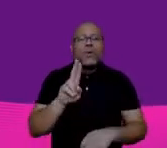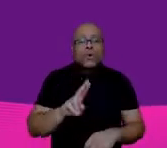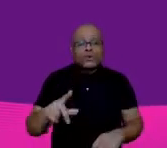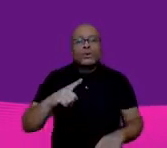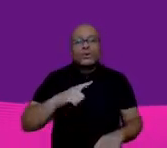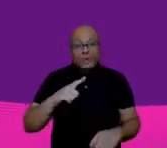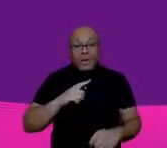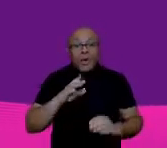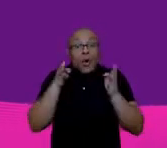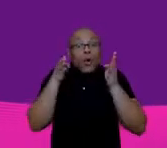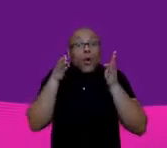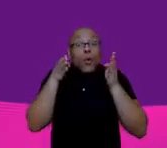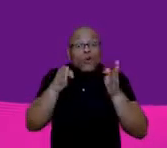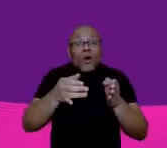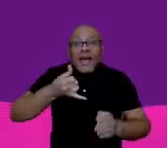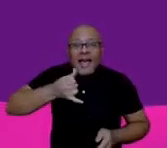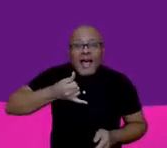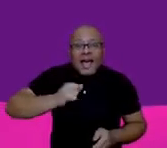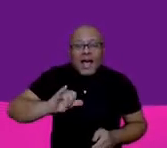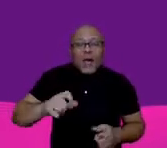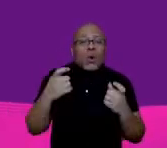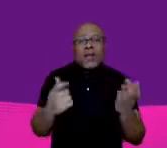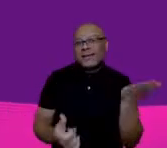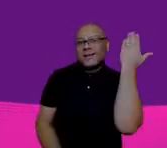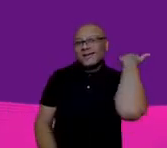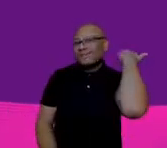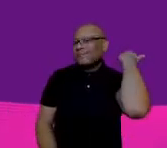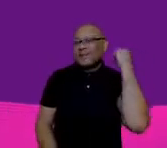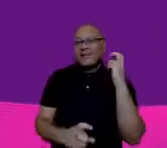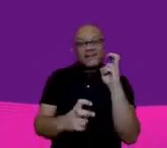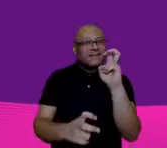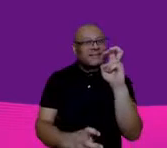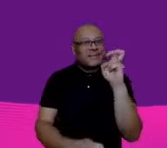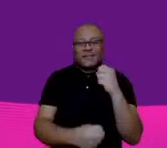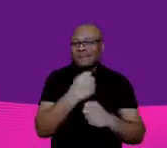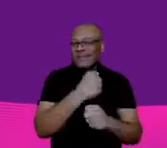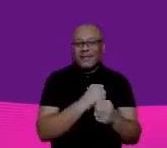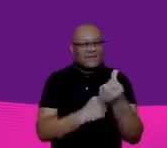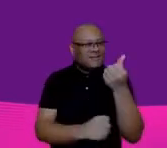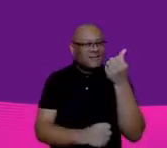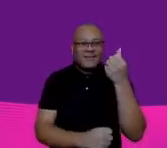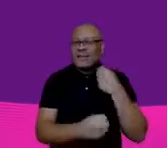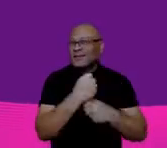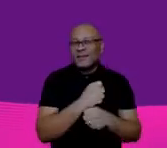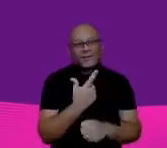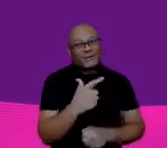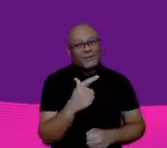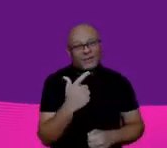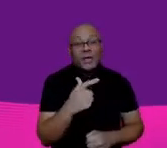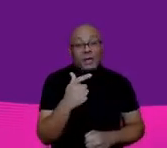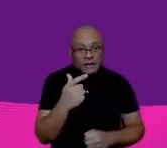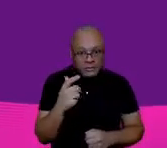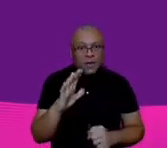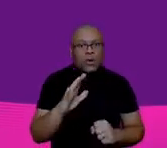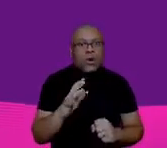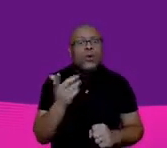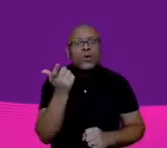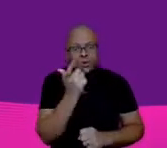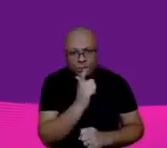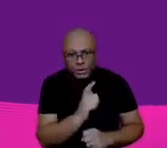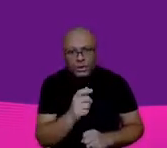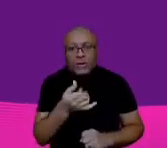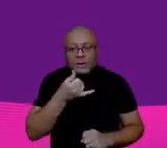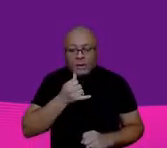corrente. Isso não se tinha 5, 6 anos aqui, quer dizer, além de eu estimular anelar, eu consigo jogar a corrente mais lateral,